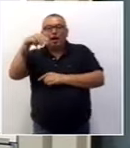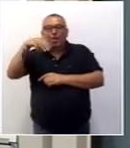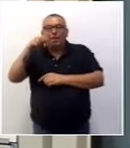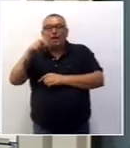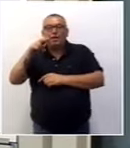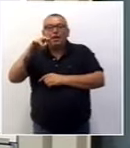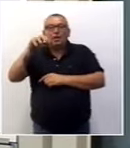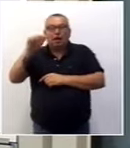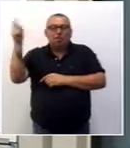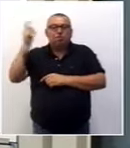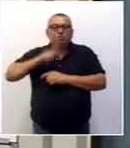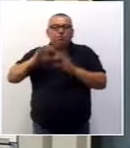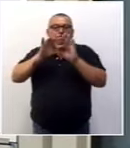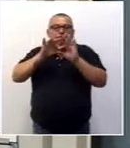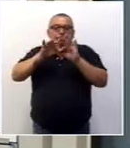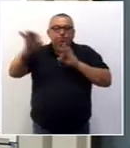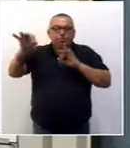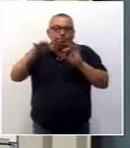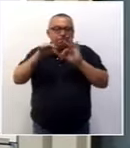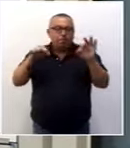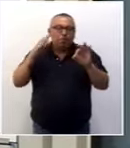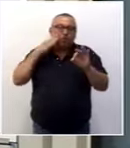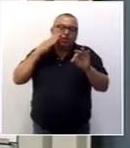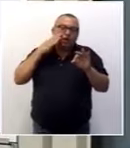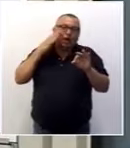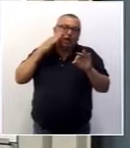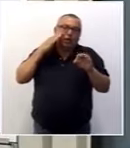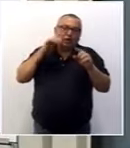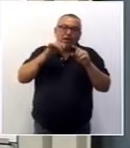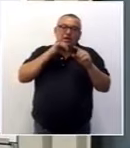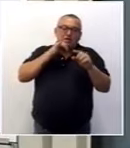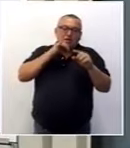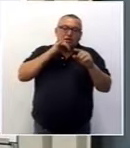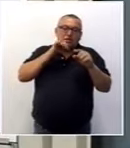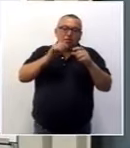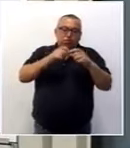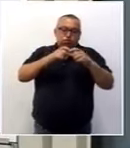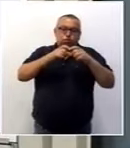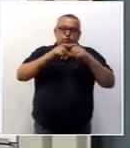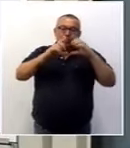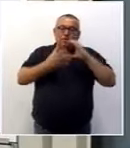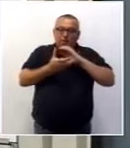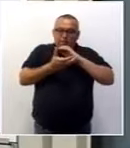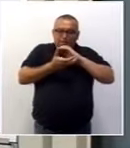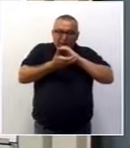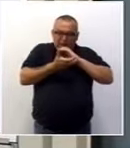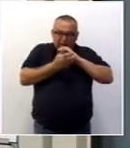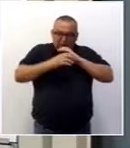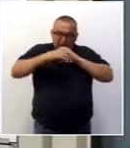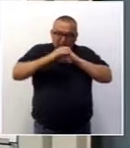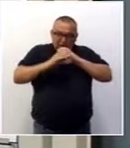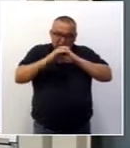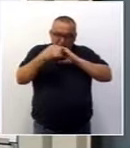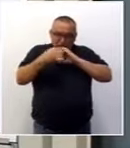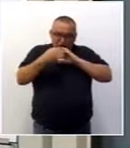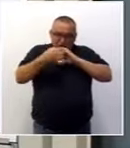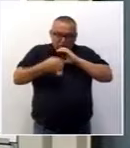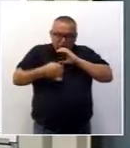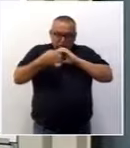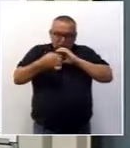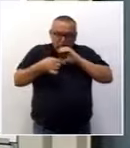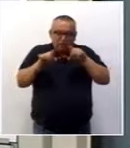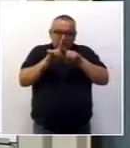medidas, porque eu sei a distância entre a lente e o filme, ou caso no sensor, né, mais moderno hoje, e a